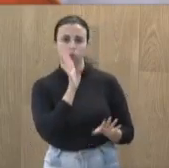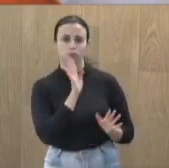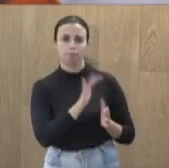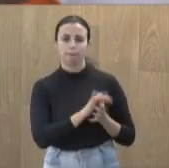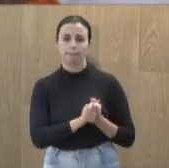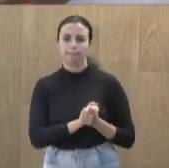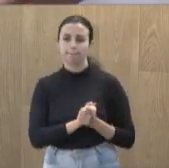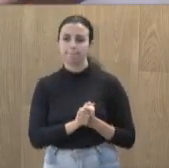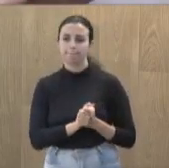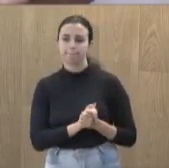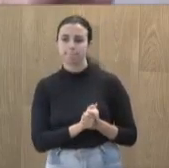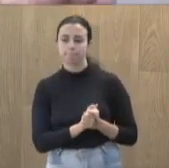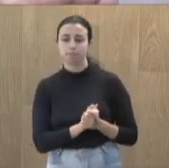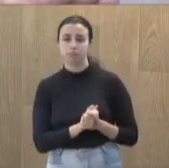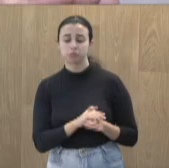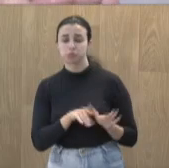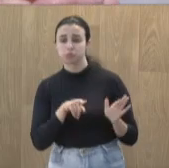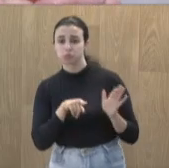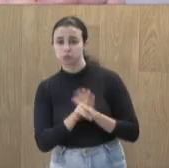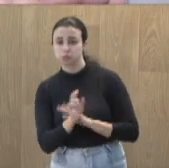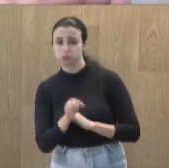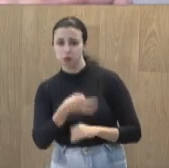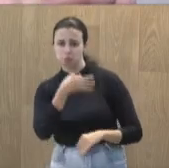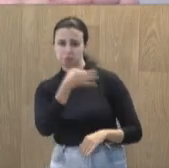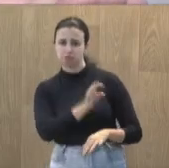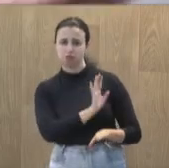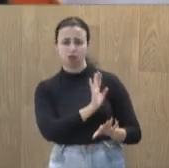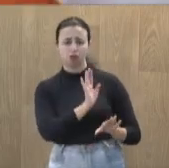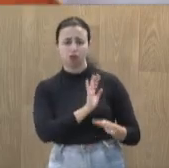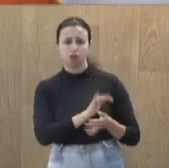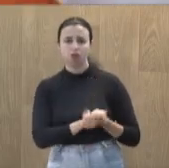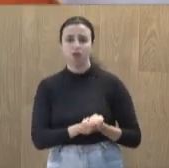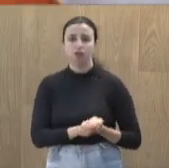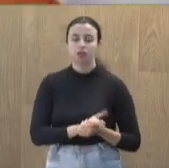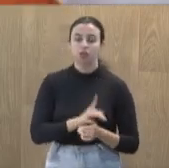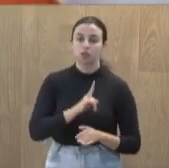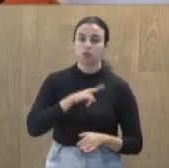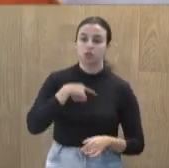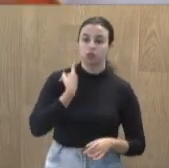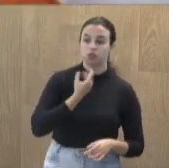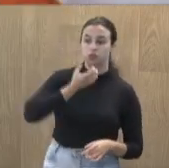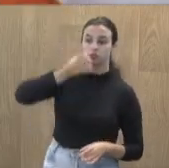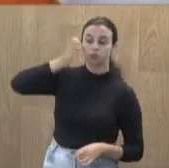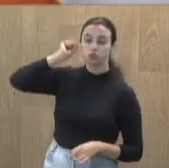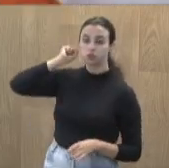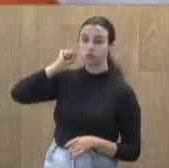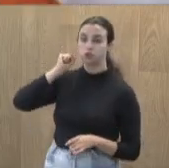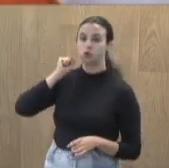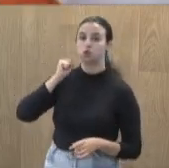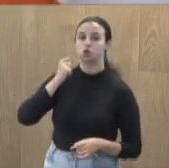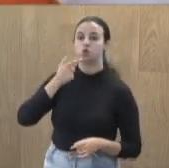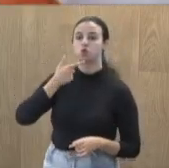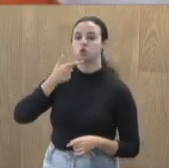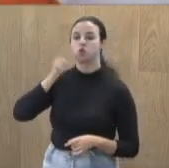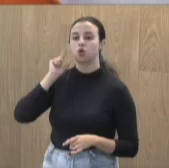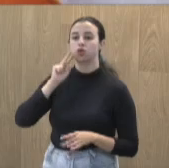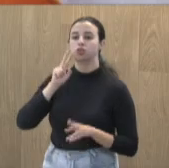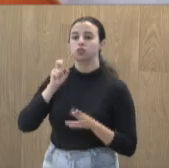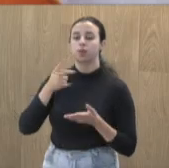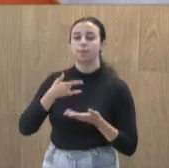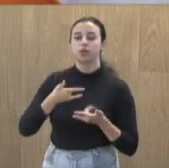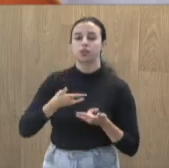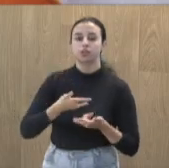Ele questionou, ele não afirmou. O que nós escutamos aqui ontem, sobre o negócio de cheque